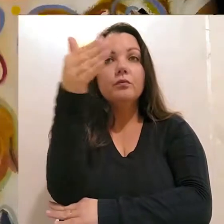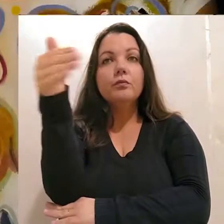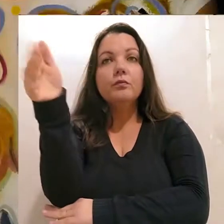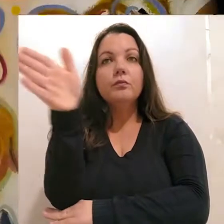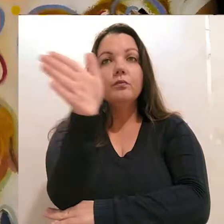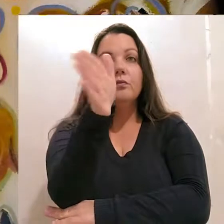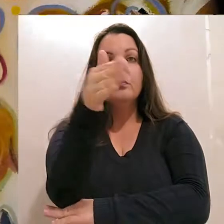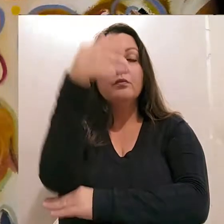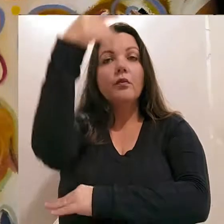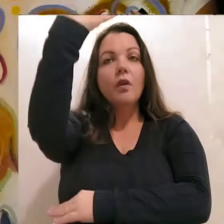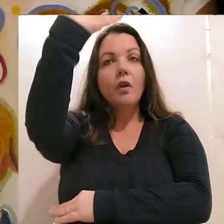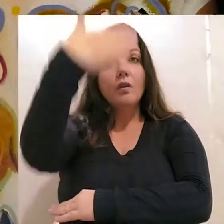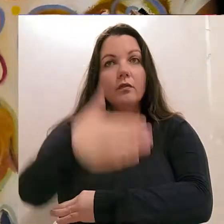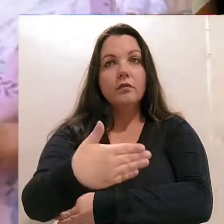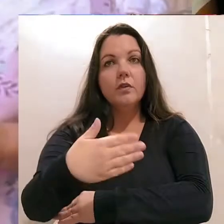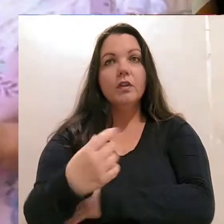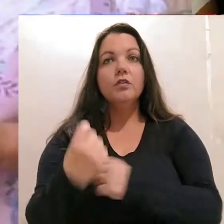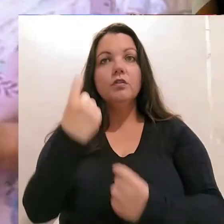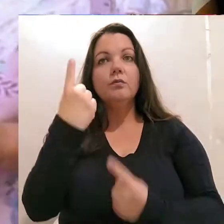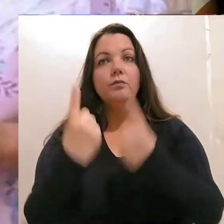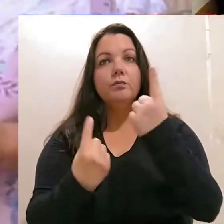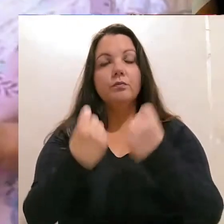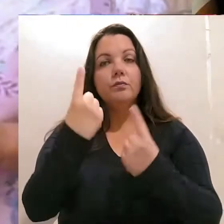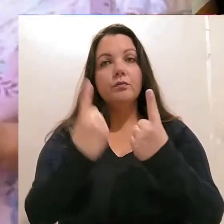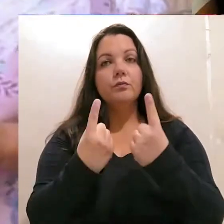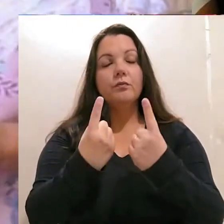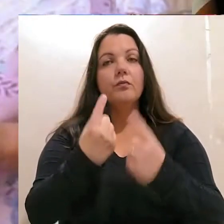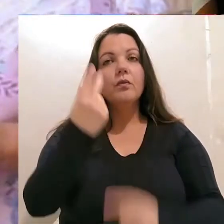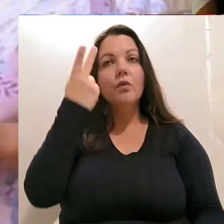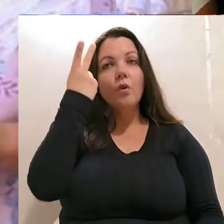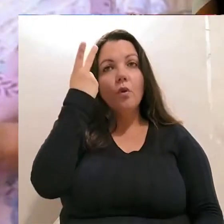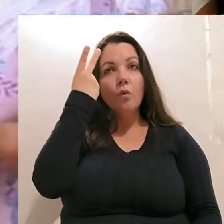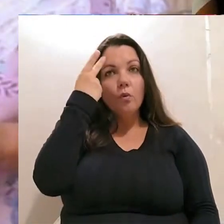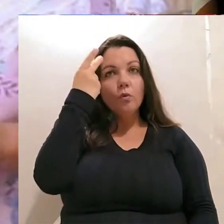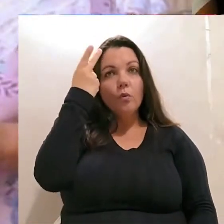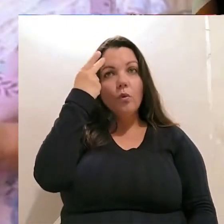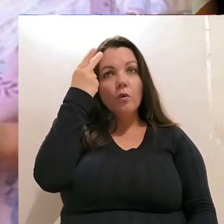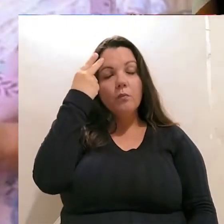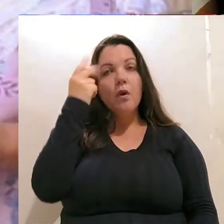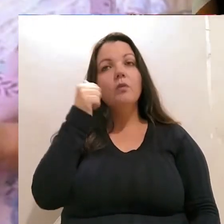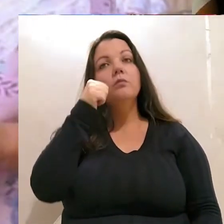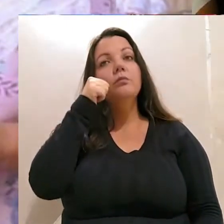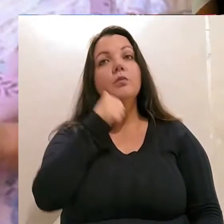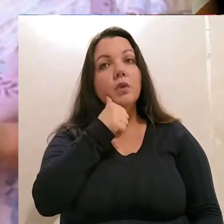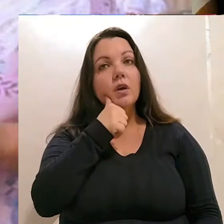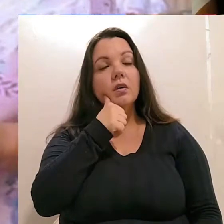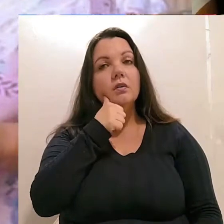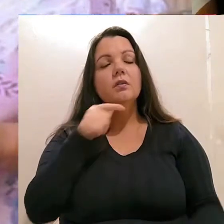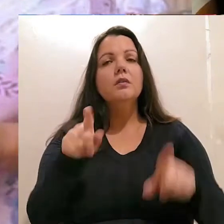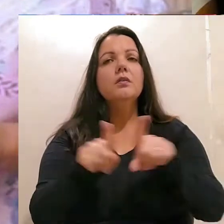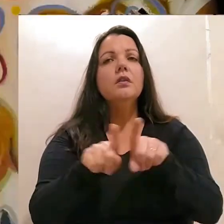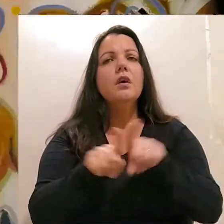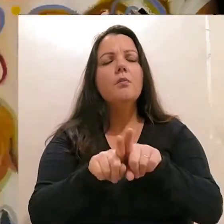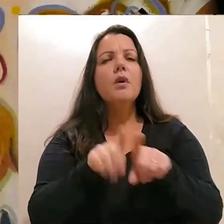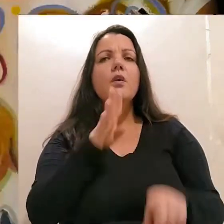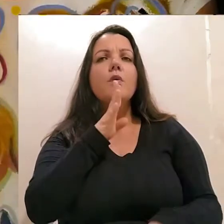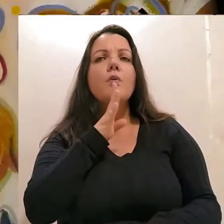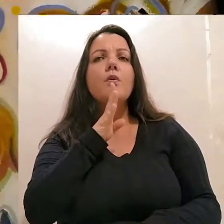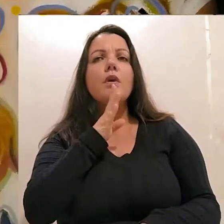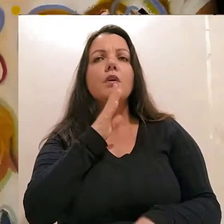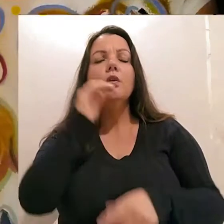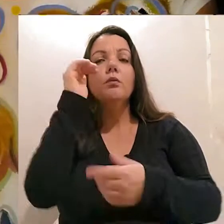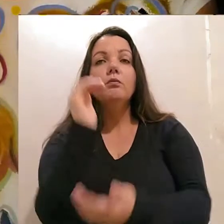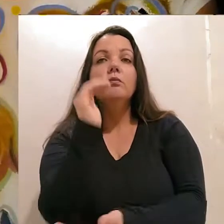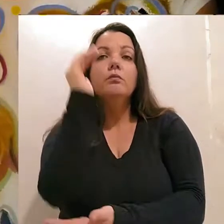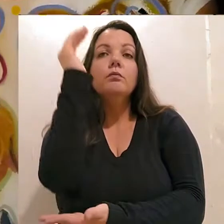geralmente são mulheres e o Alferes também é conhecido como porta-bandeira né